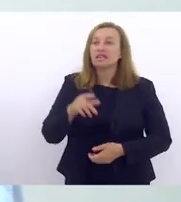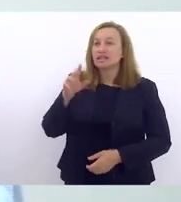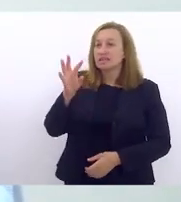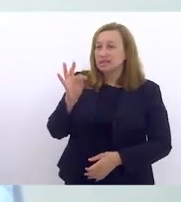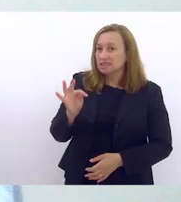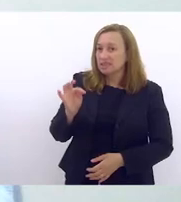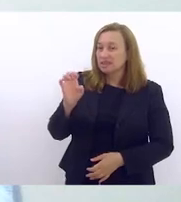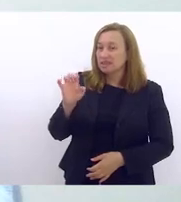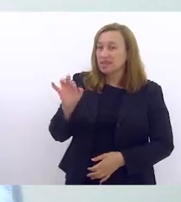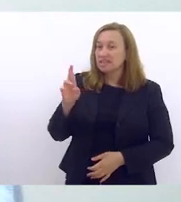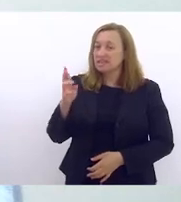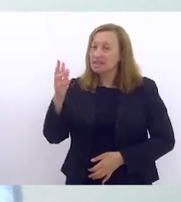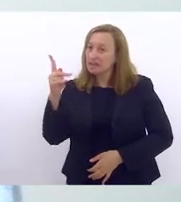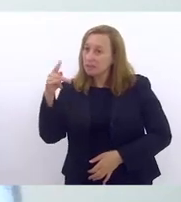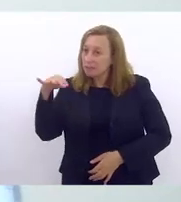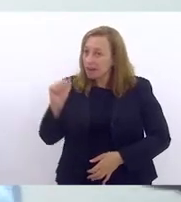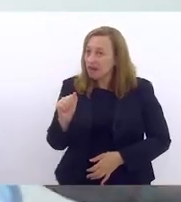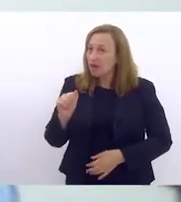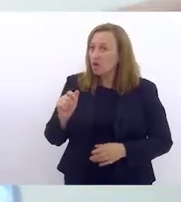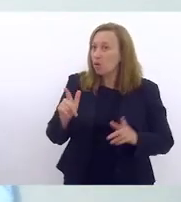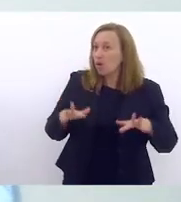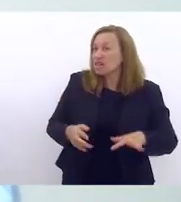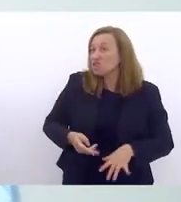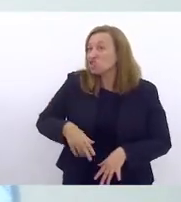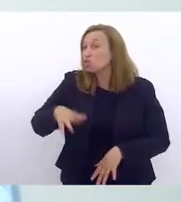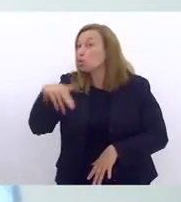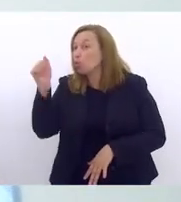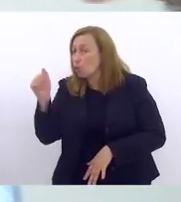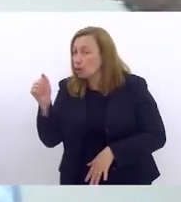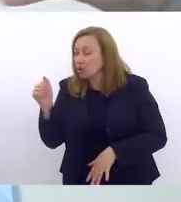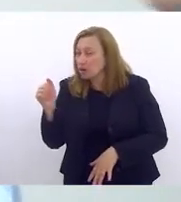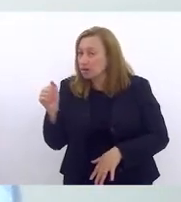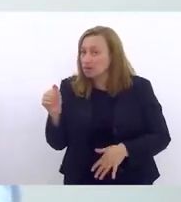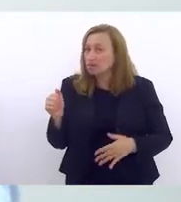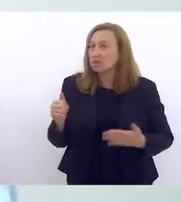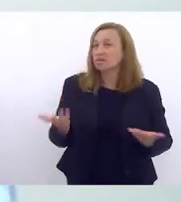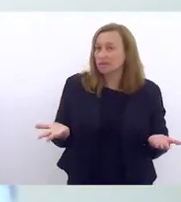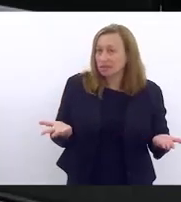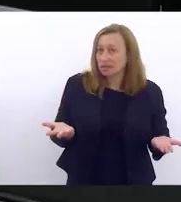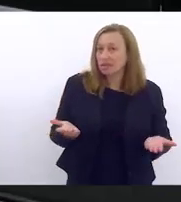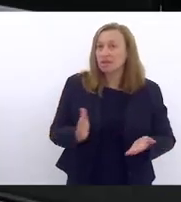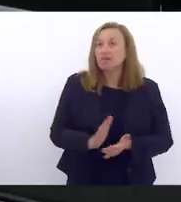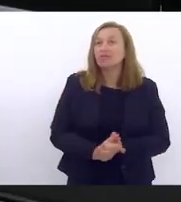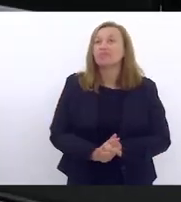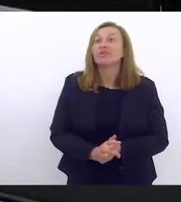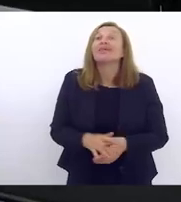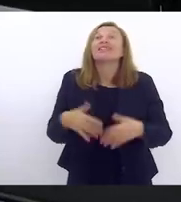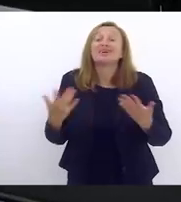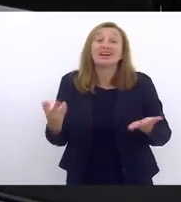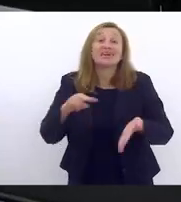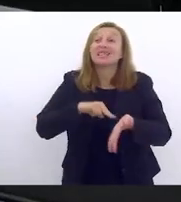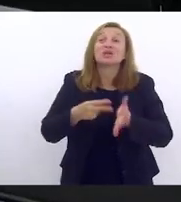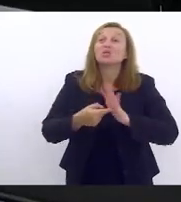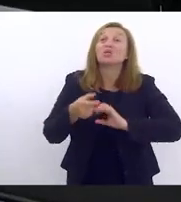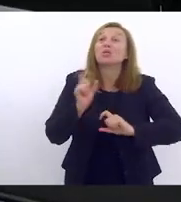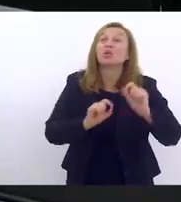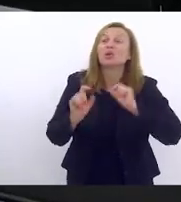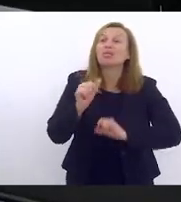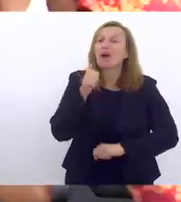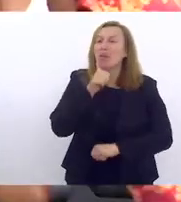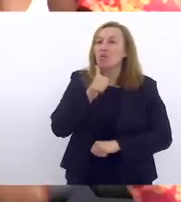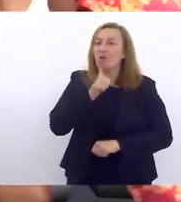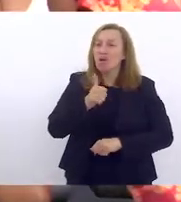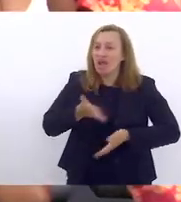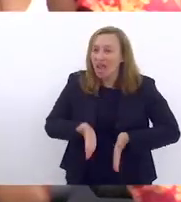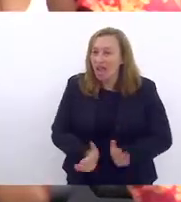quase nunca. Dali em diante, quase sempre de novo. Quem não sabe esses termos todos, qual é a tradução? Que para a mulher que está parindo pela primeira